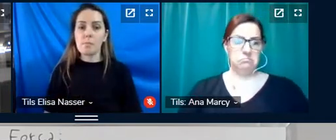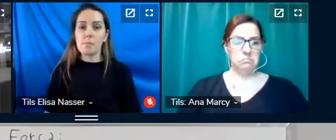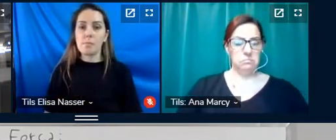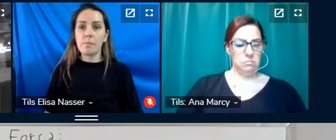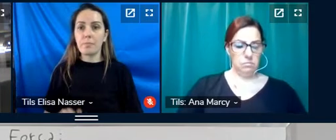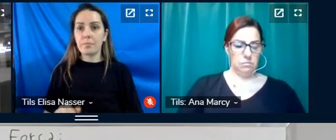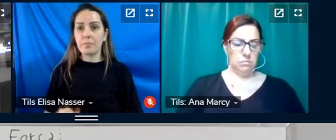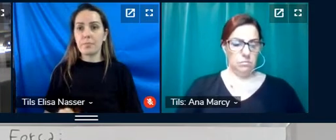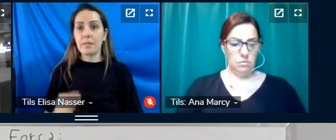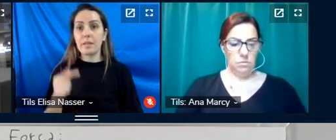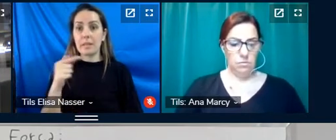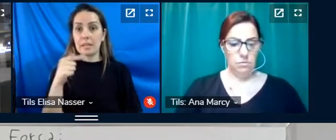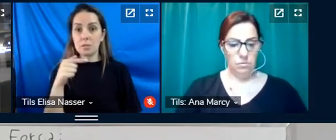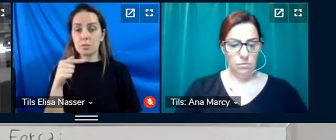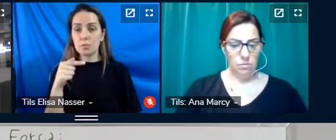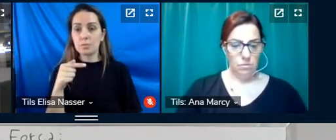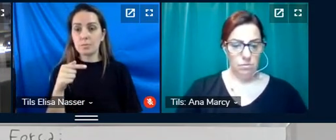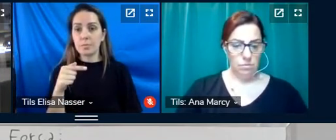Essa interação,